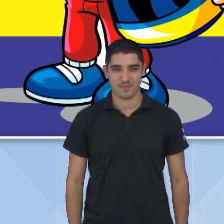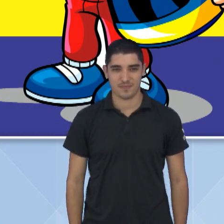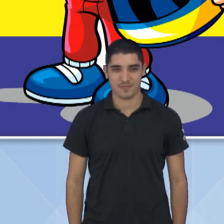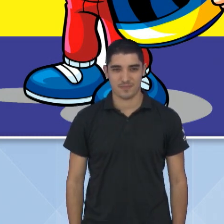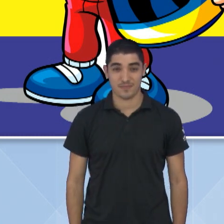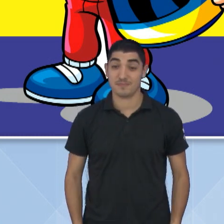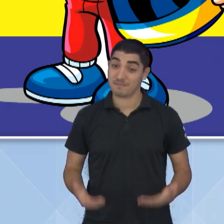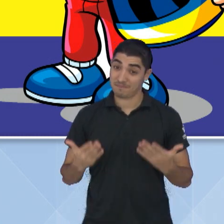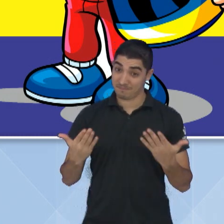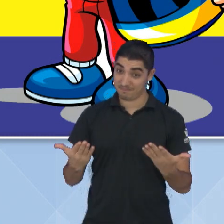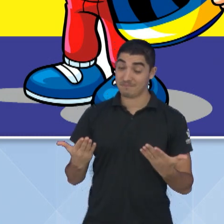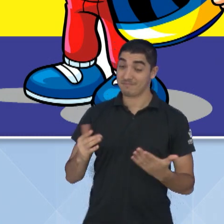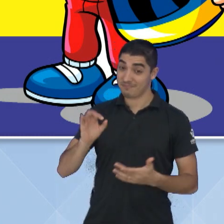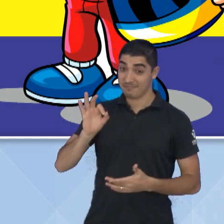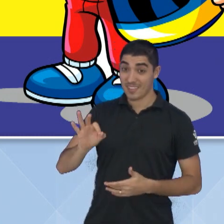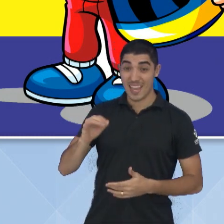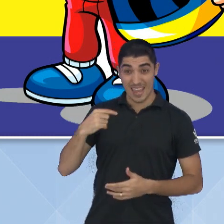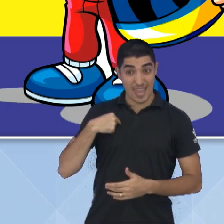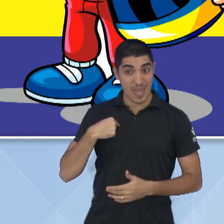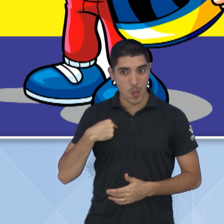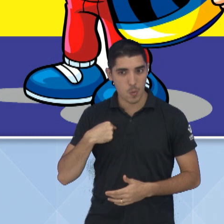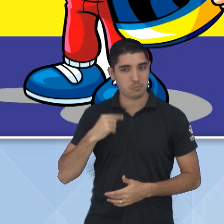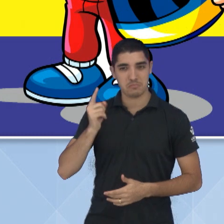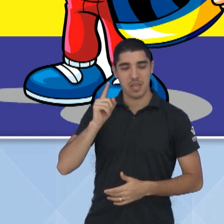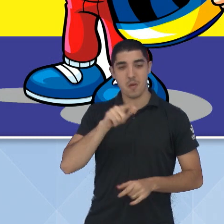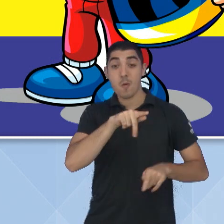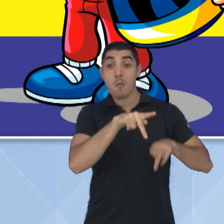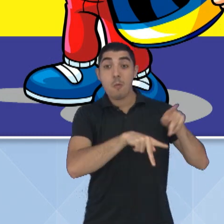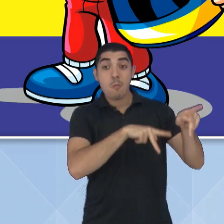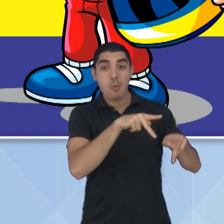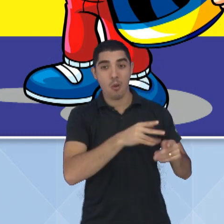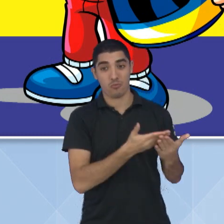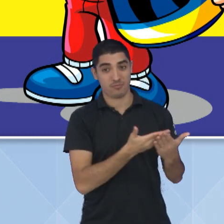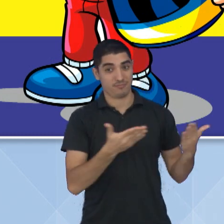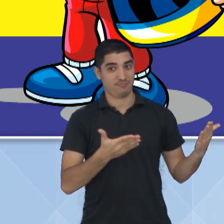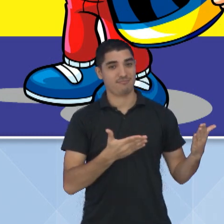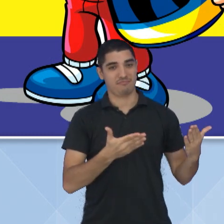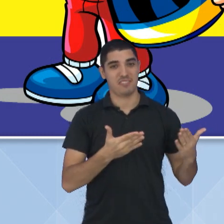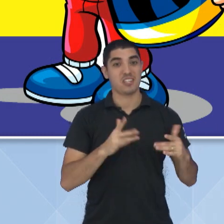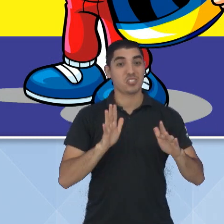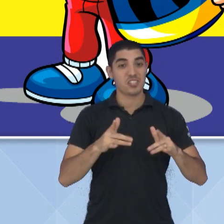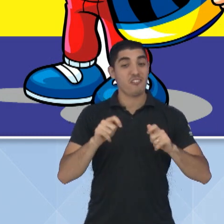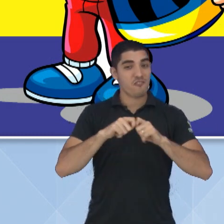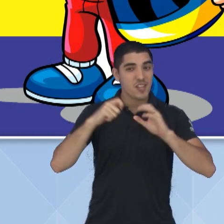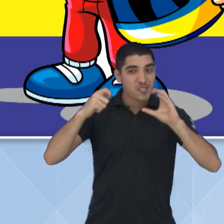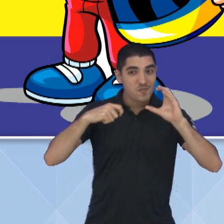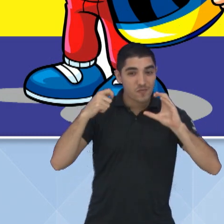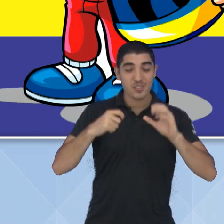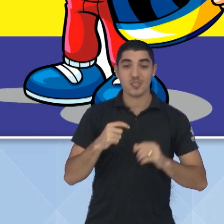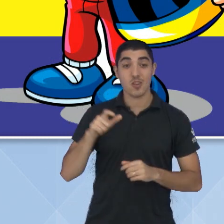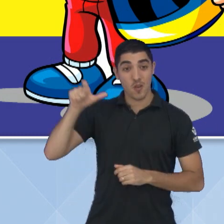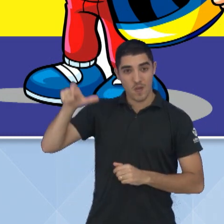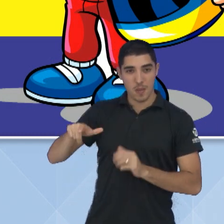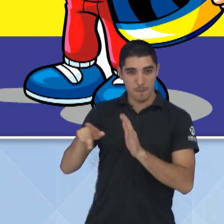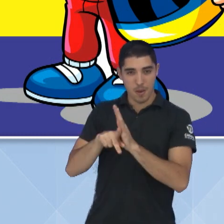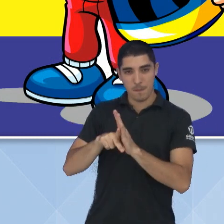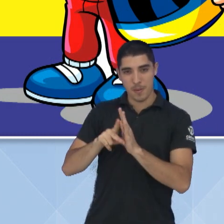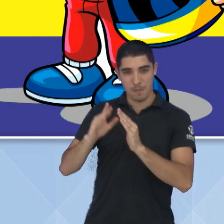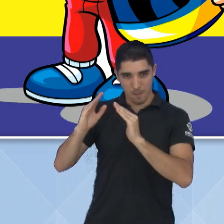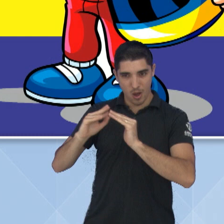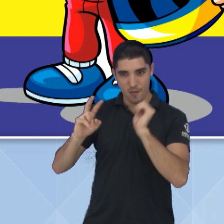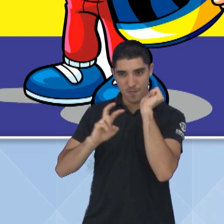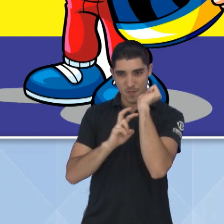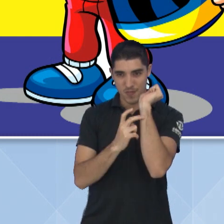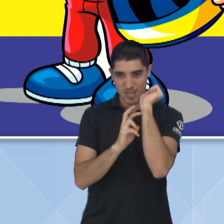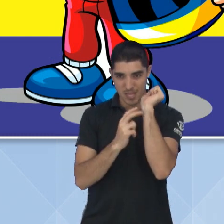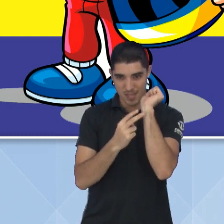Esse é o povo que fala, não sou eu, né? A gente estava lá agora, passou o senhor Sebastião, morador da Vila Industrial, quando eu falei para ele, olha aí, e